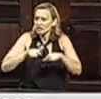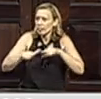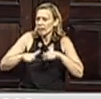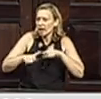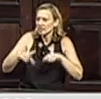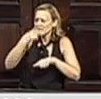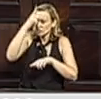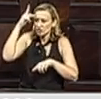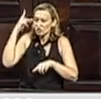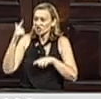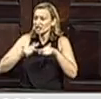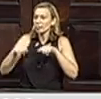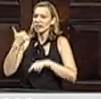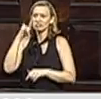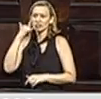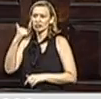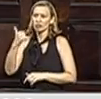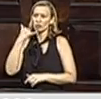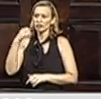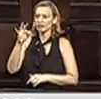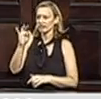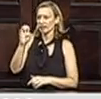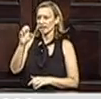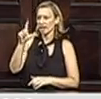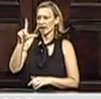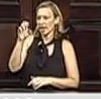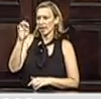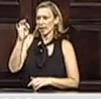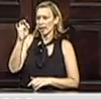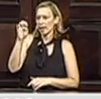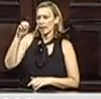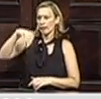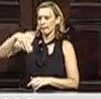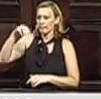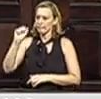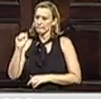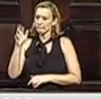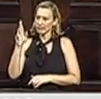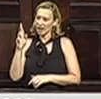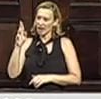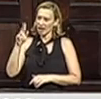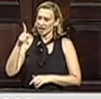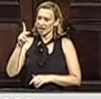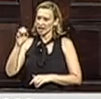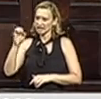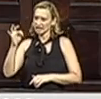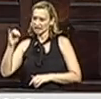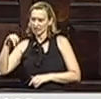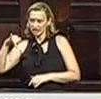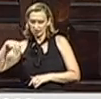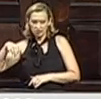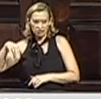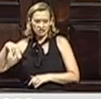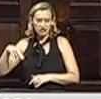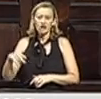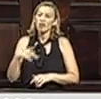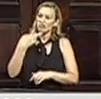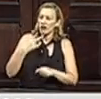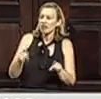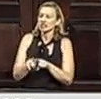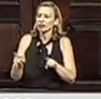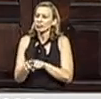telemarketing. No artigo 1º, faixa 5, ela fala na jornada de trabalho dos professores de